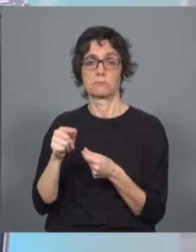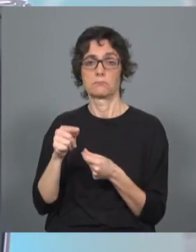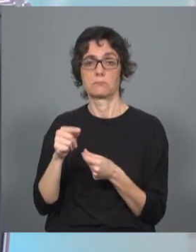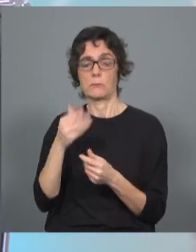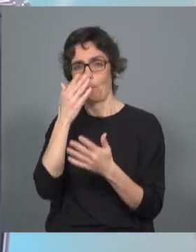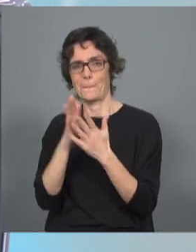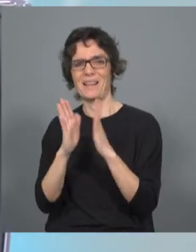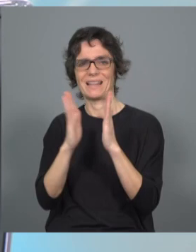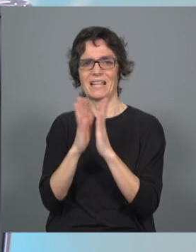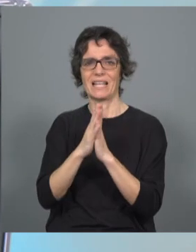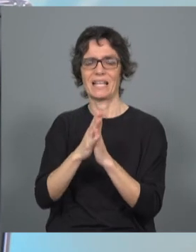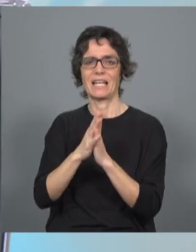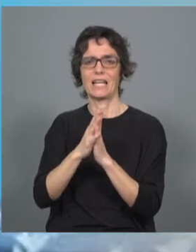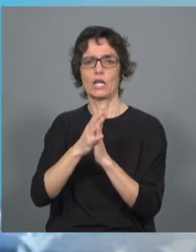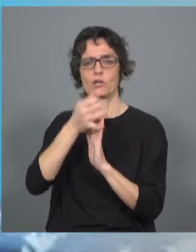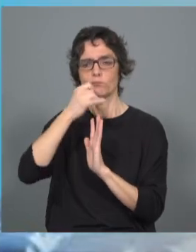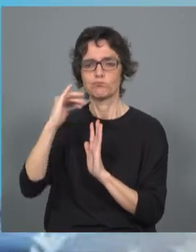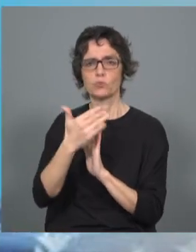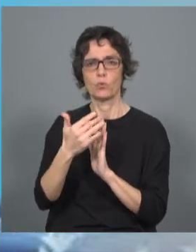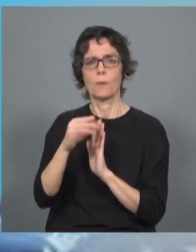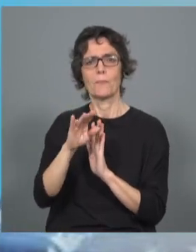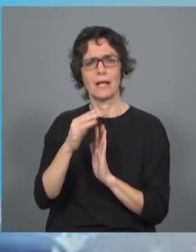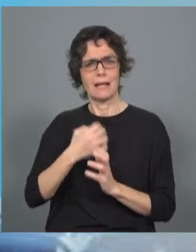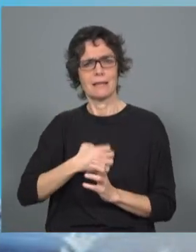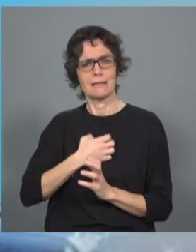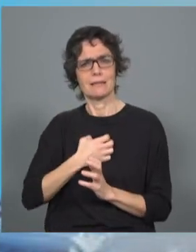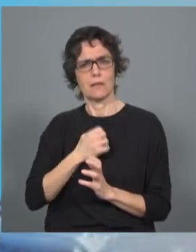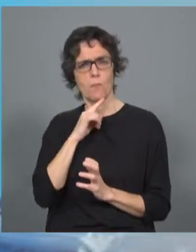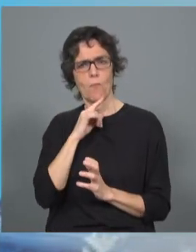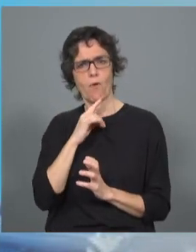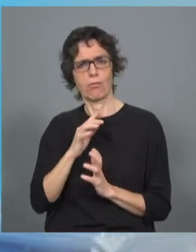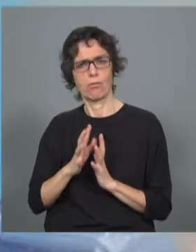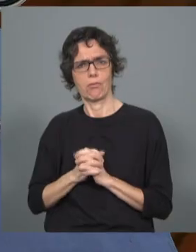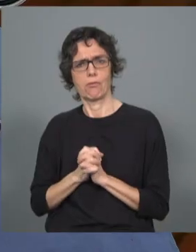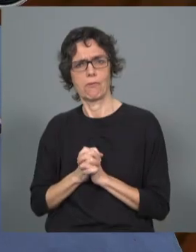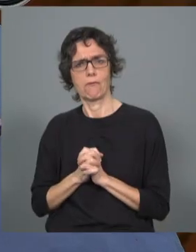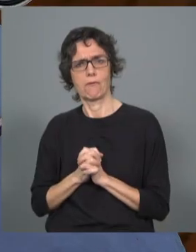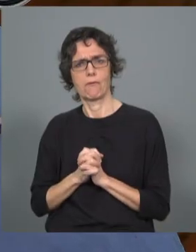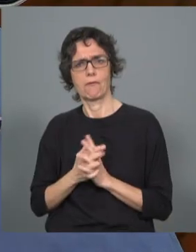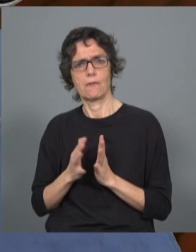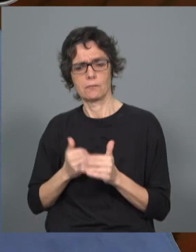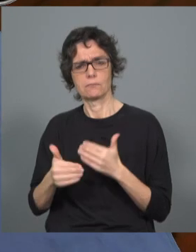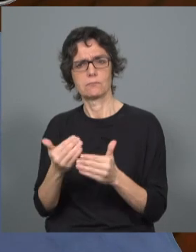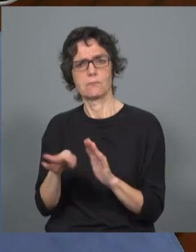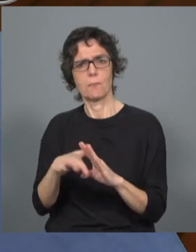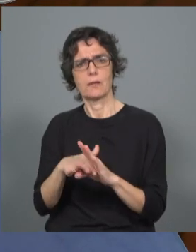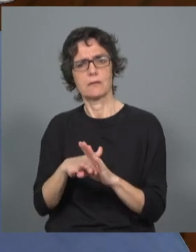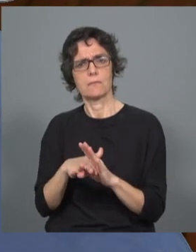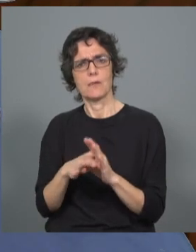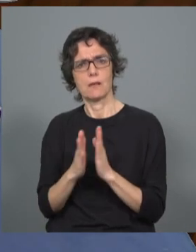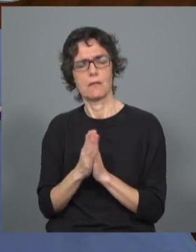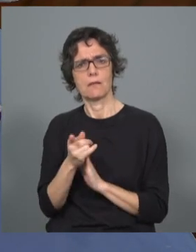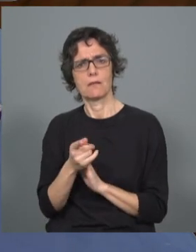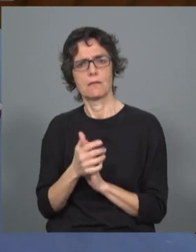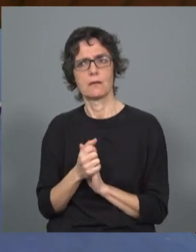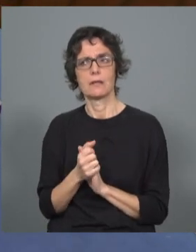como um todo, como comunidade. Mas sentem liberdade para participar na comunhão depois desse processo que fizeram de discernimento? Sentimos, mas também o cuidado